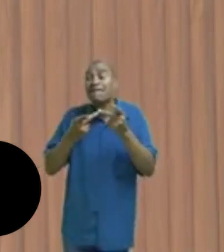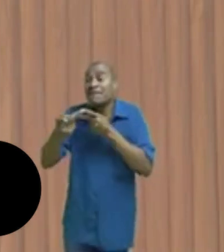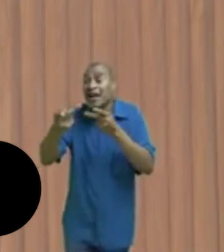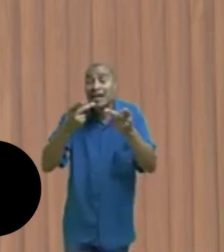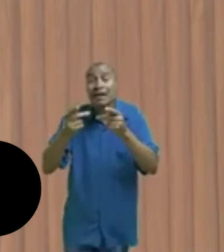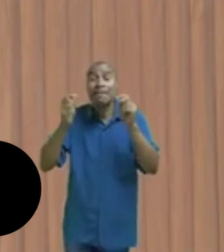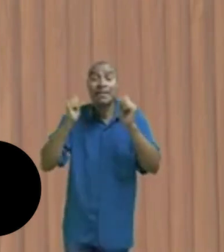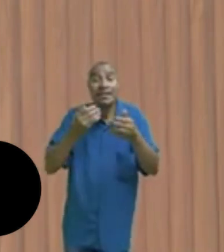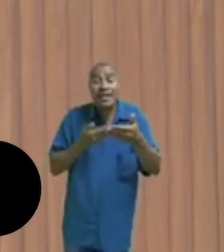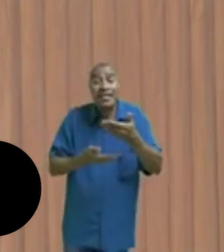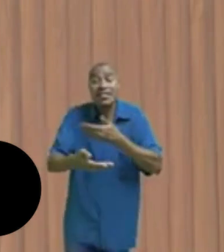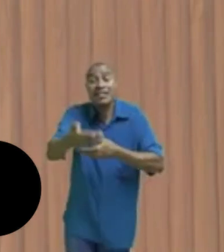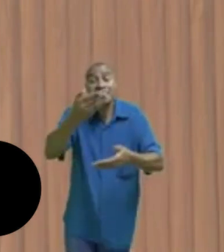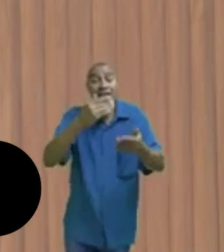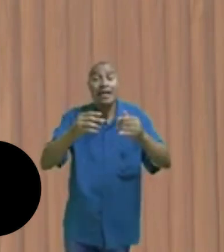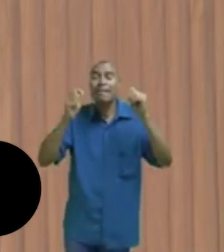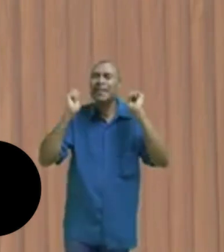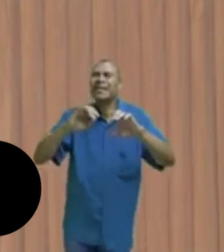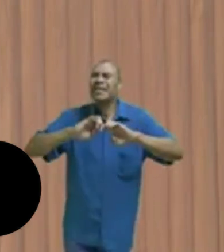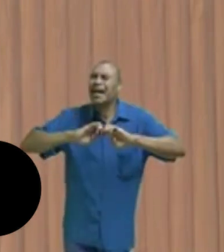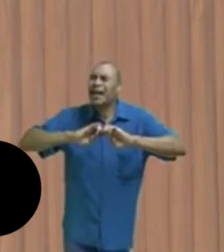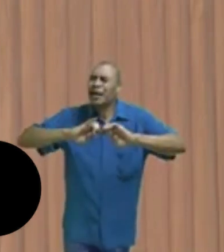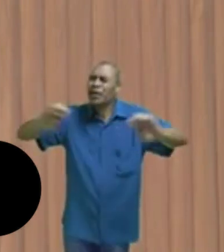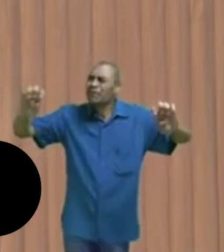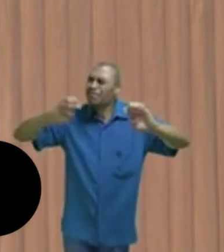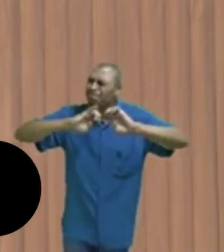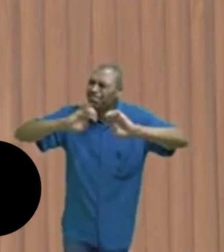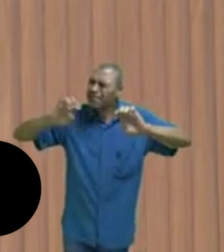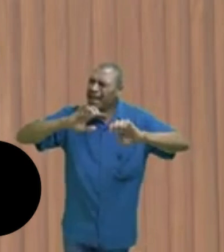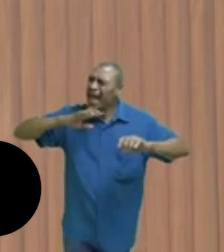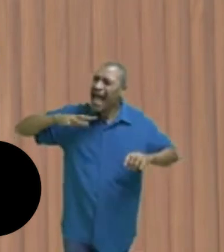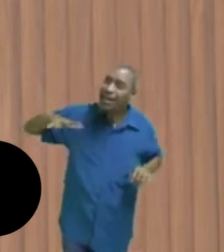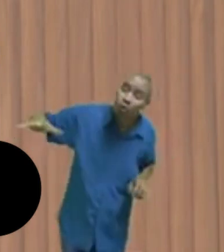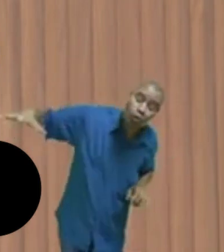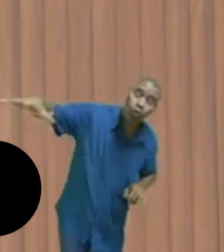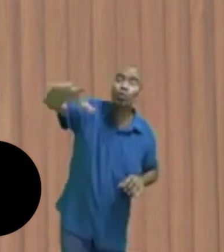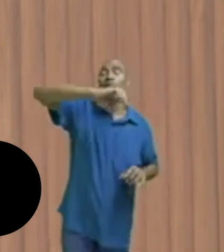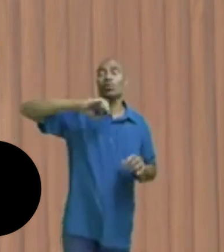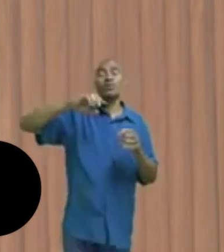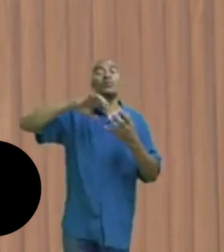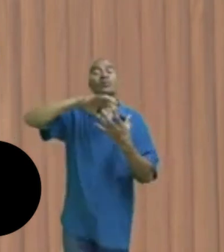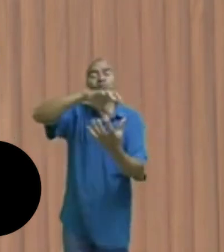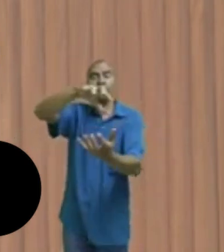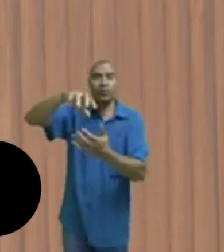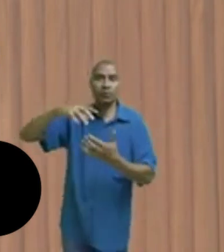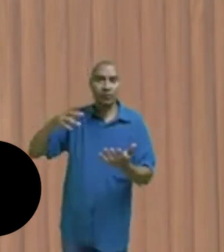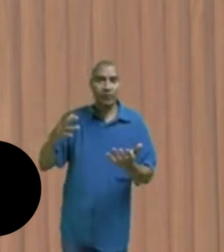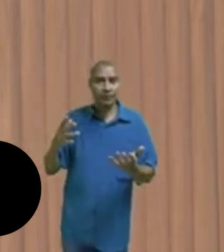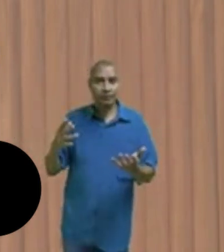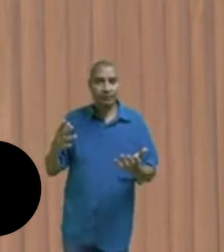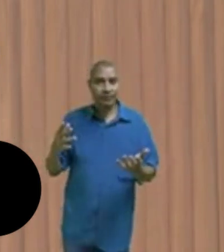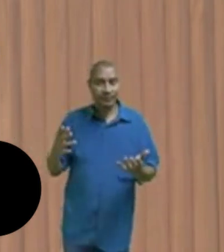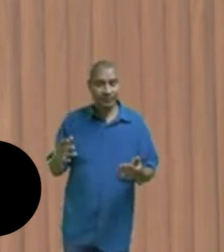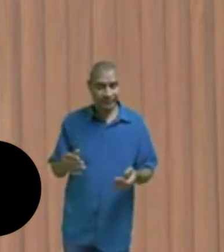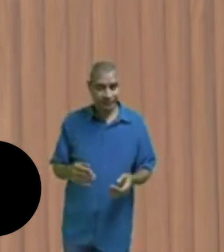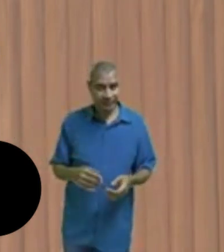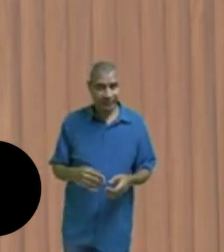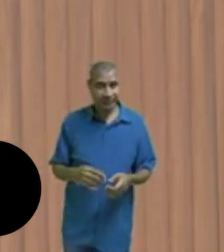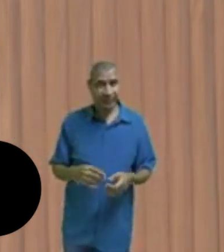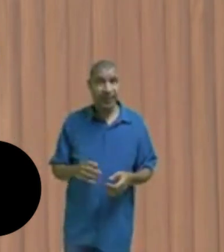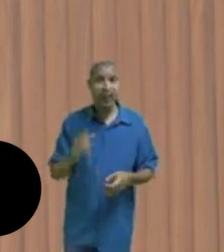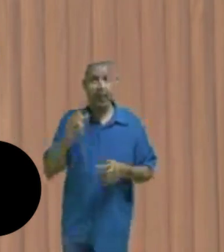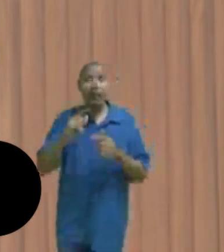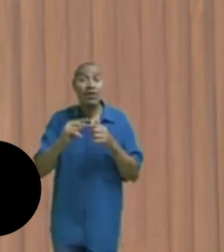compartilhar, precisa proclamar aquilo que experimentou. Afinal, irmãos e irmãs, é